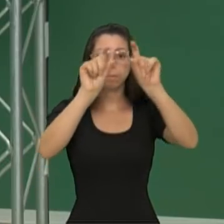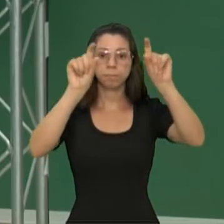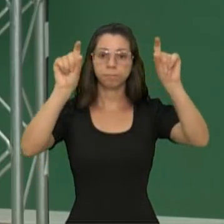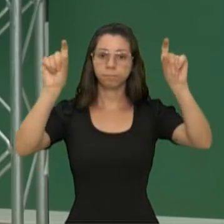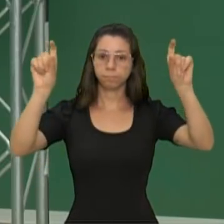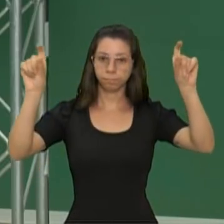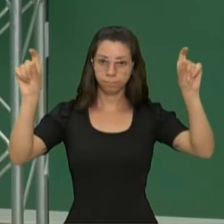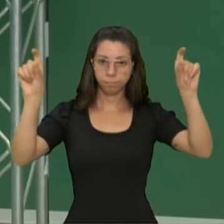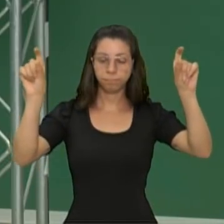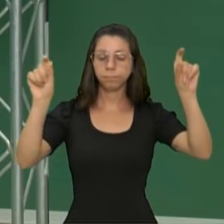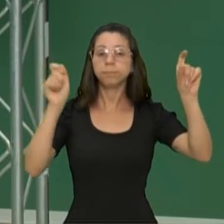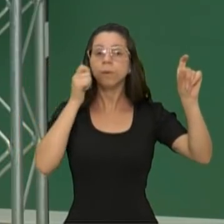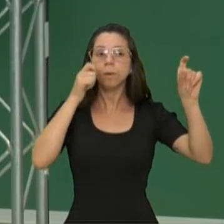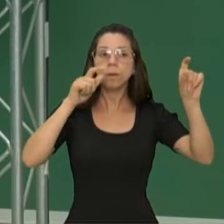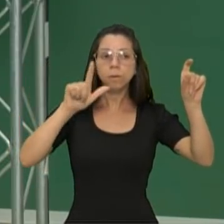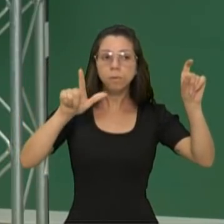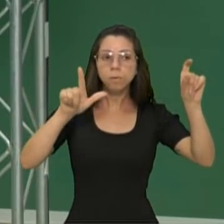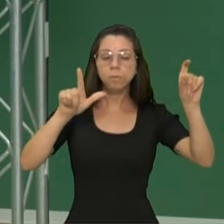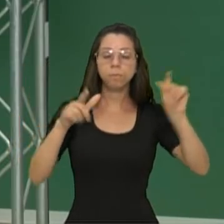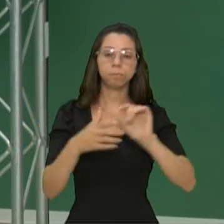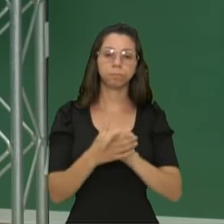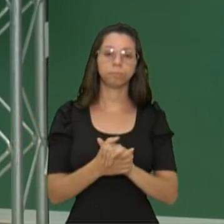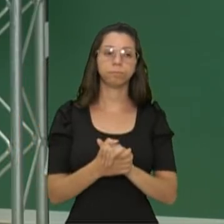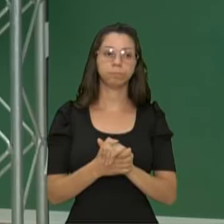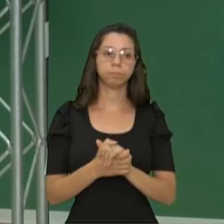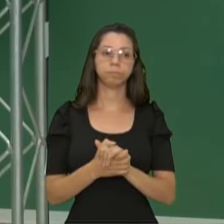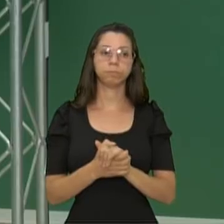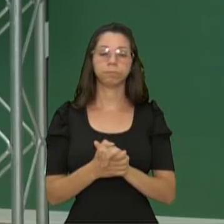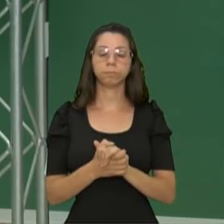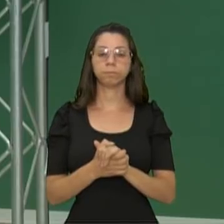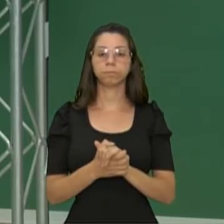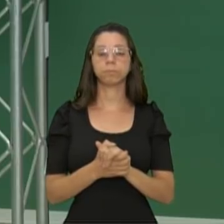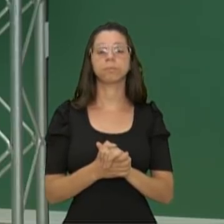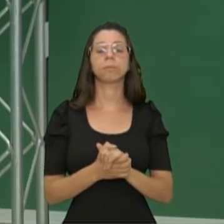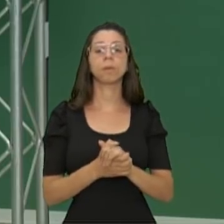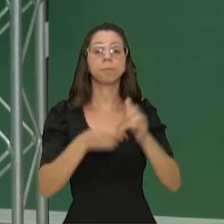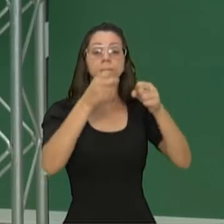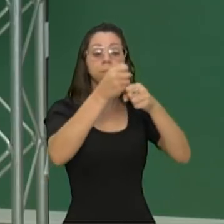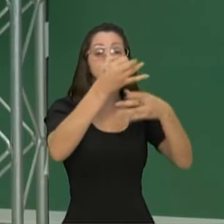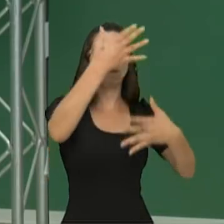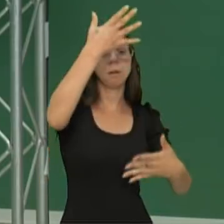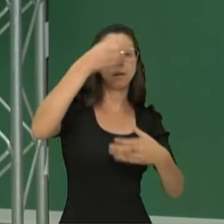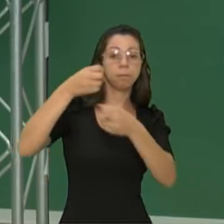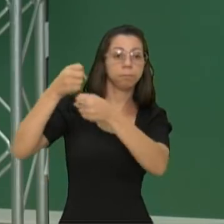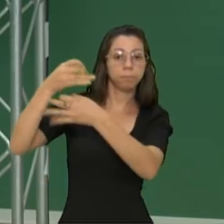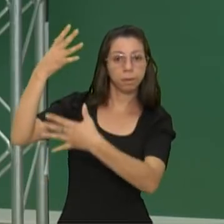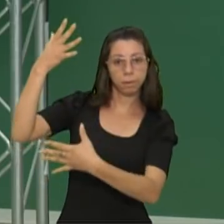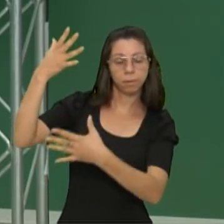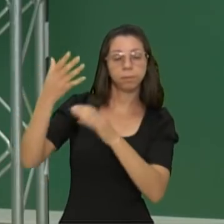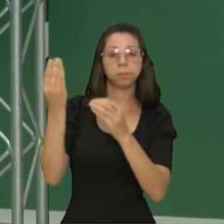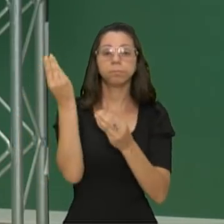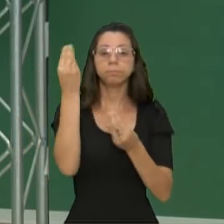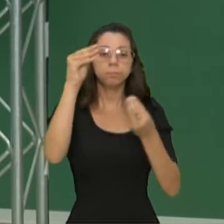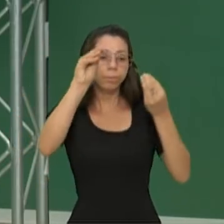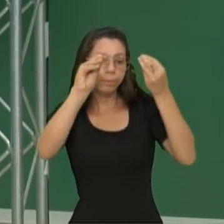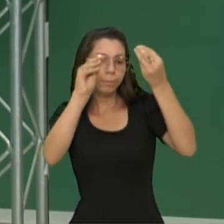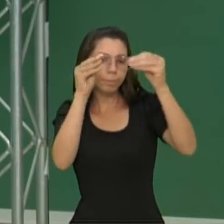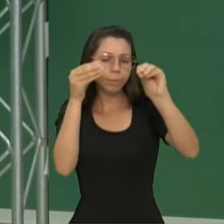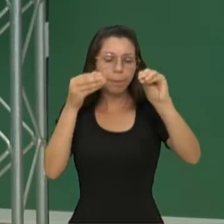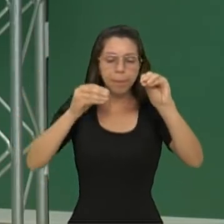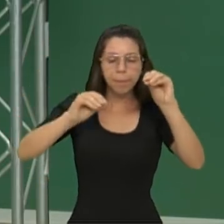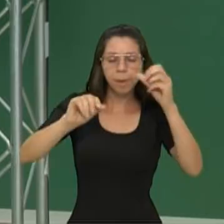menos 4x menos 32 igual a zero. Aplicar o nosso roteirinho. Lembrando, identificar